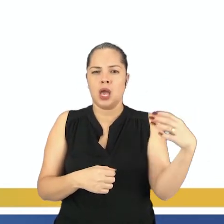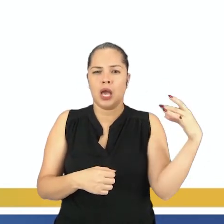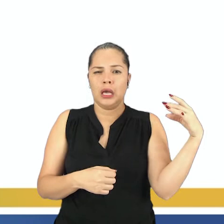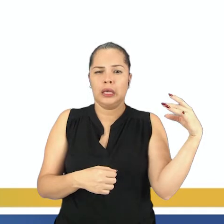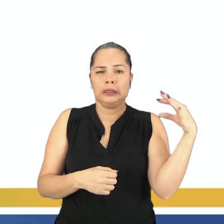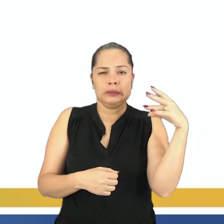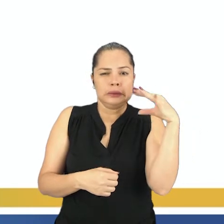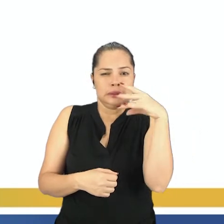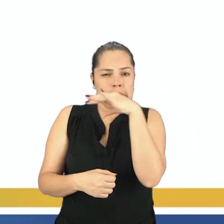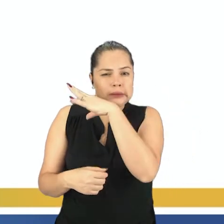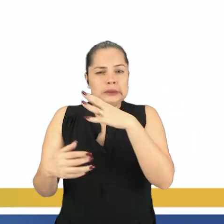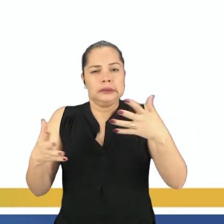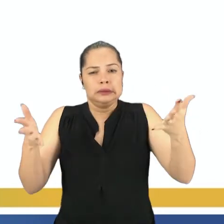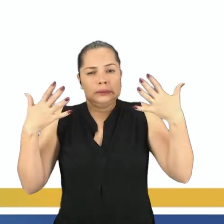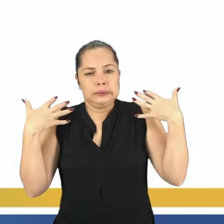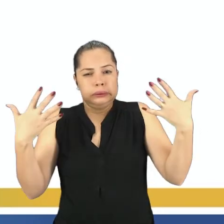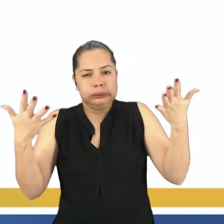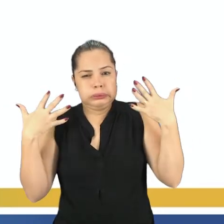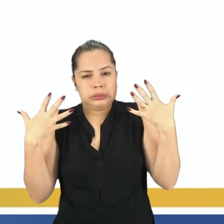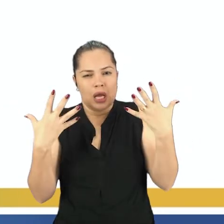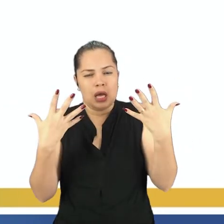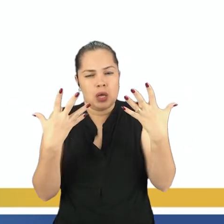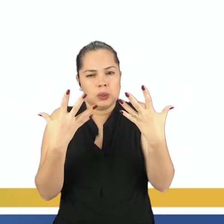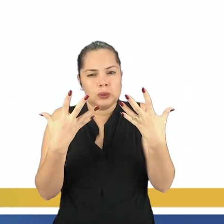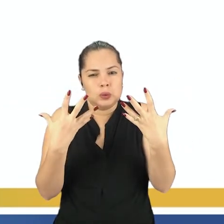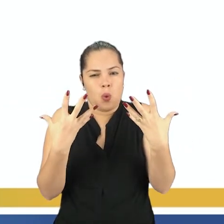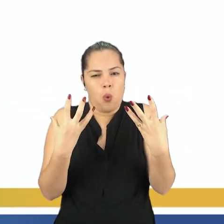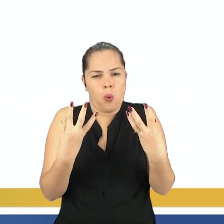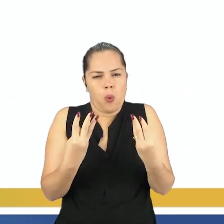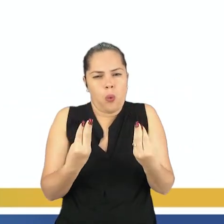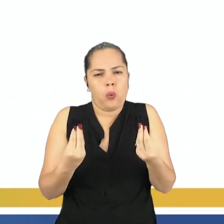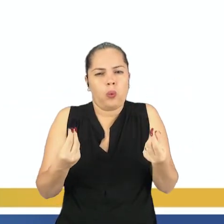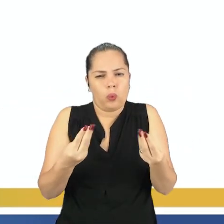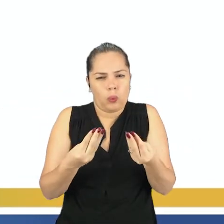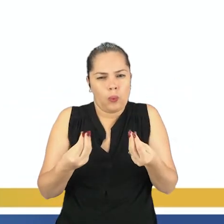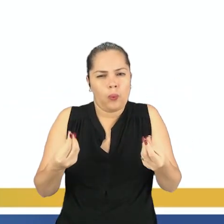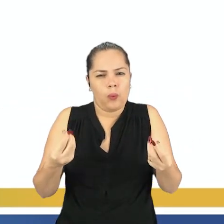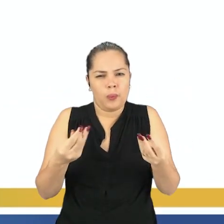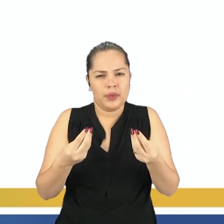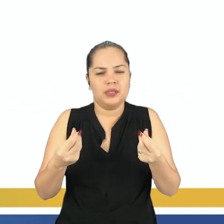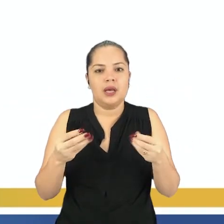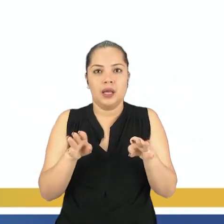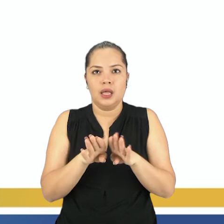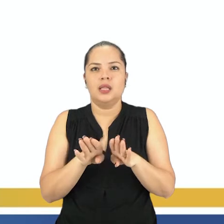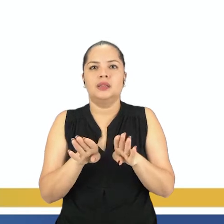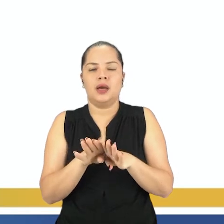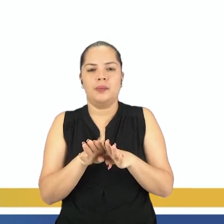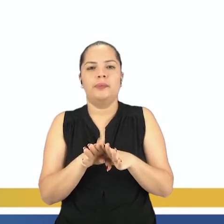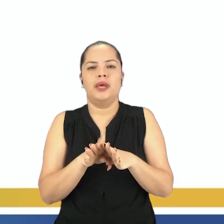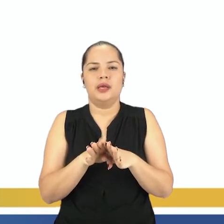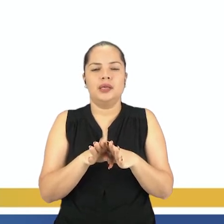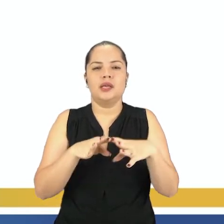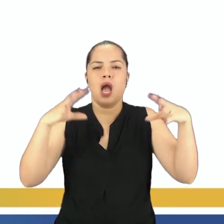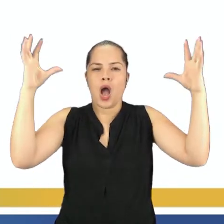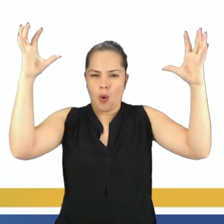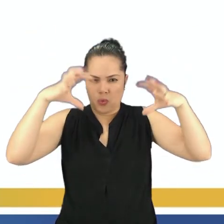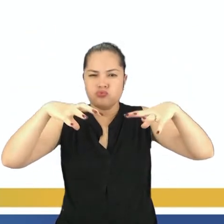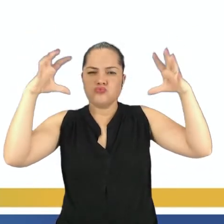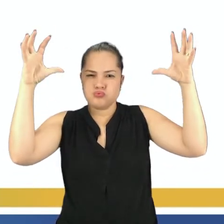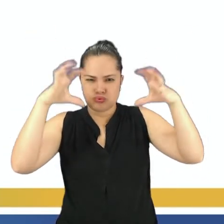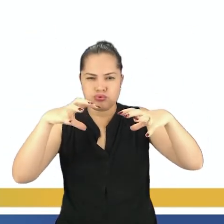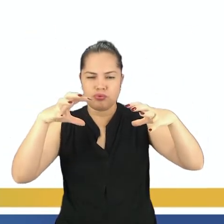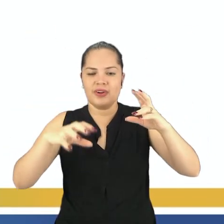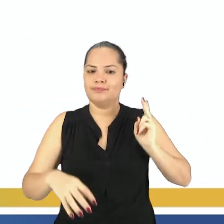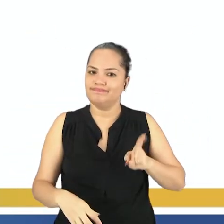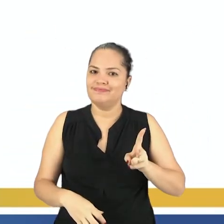estação chuvosa, e a outra quente e seca, que é a estação seca. Então, no Brasil, em algumas regiões, basicamente só existem essas